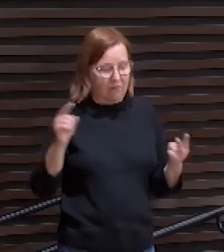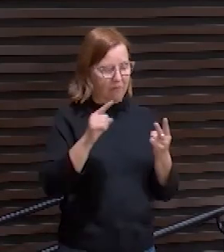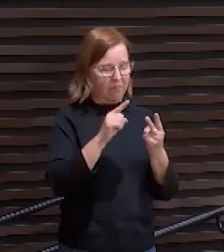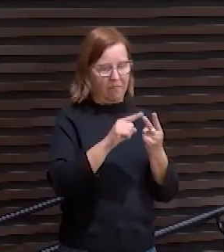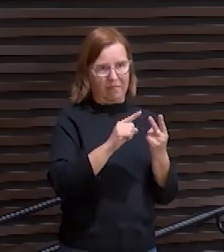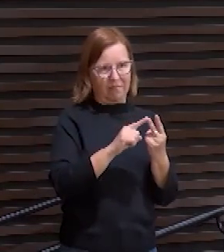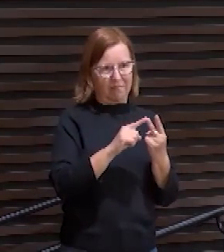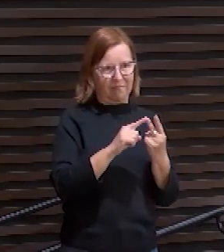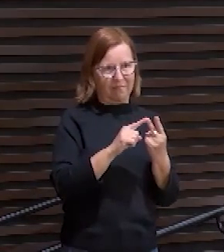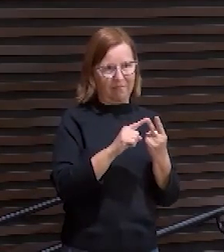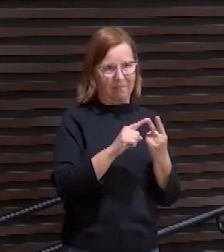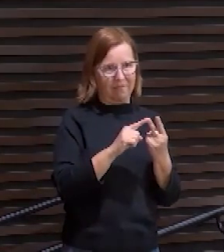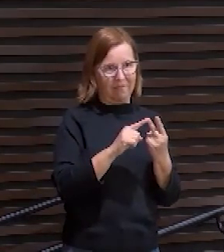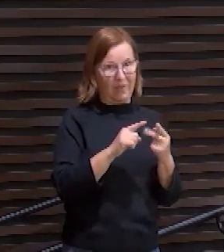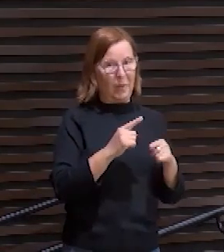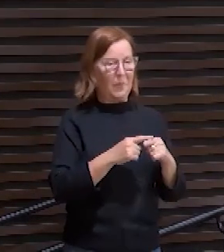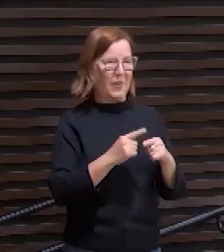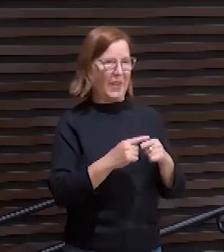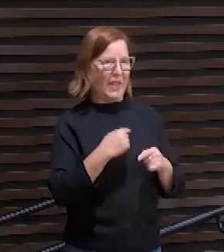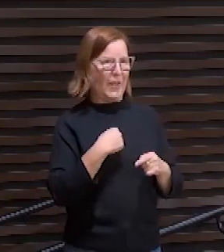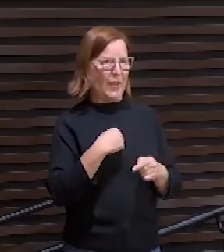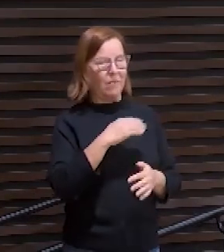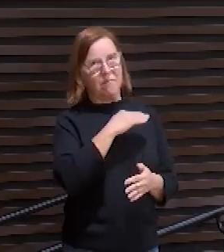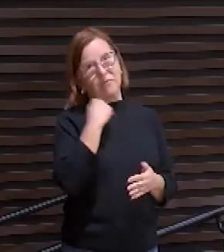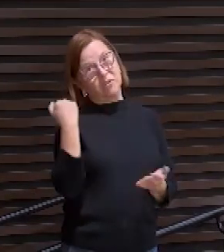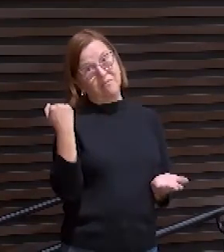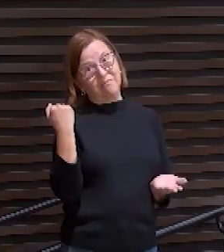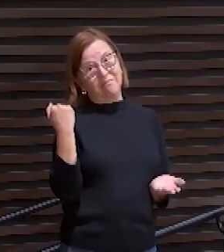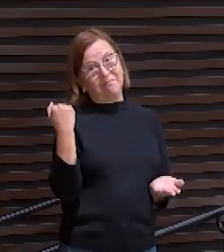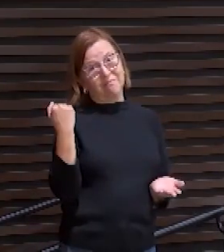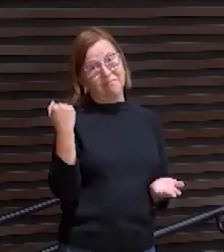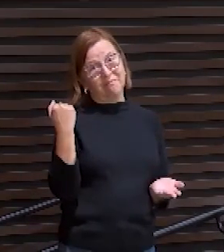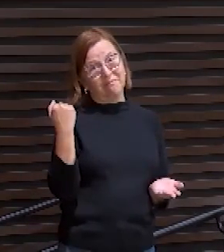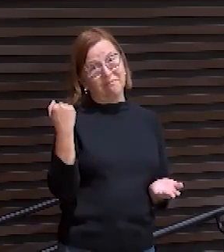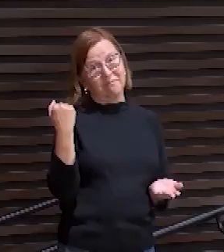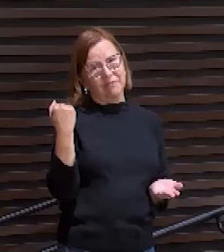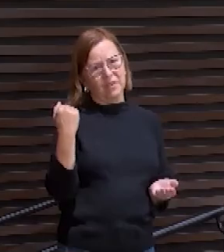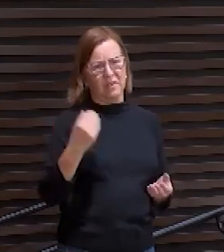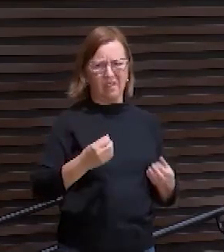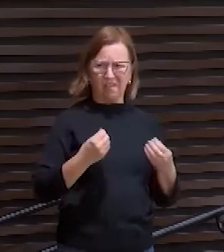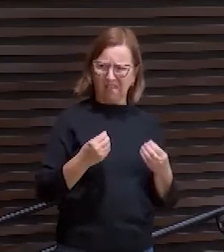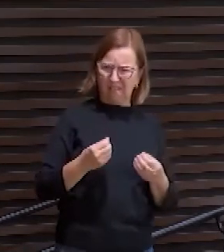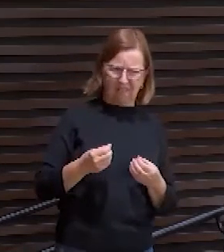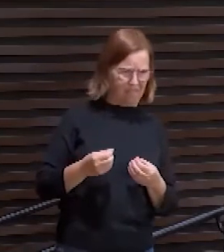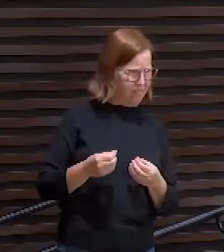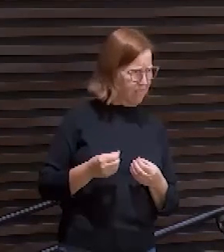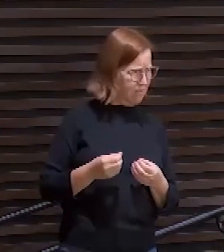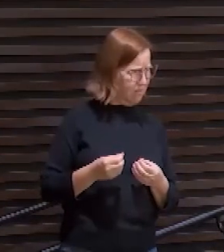Segunda, porque eu morri. Como assim, Fernando?